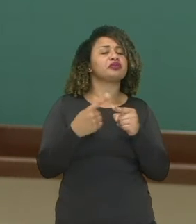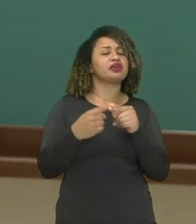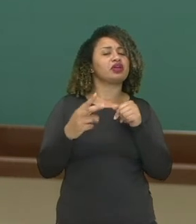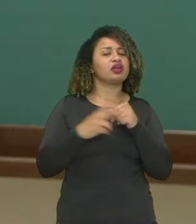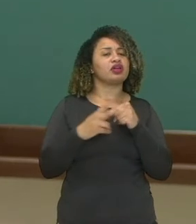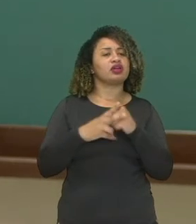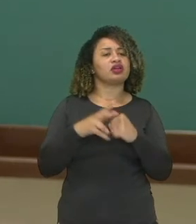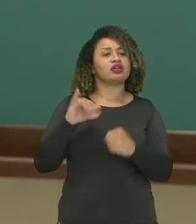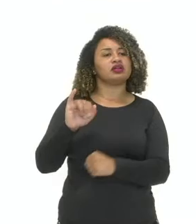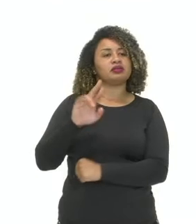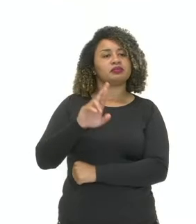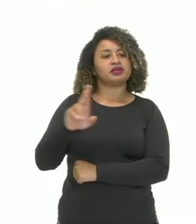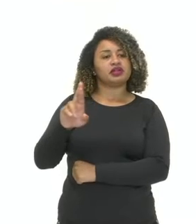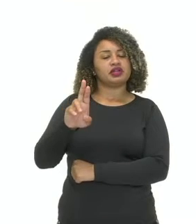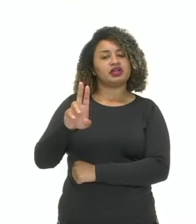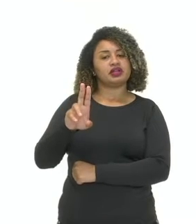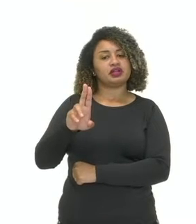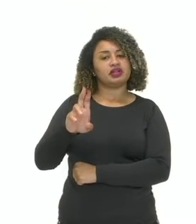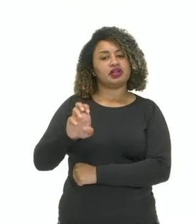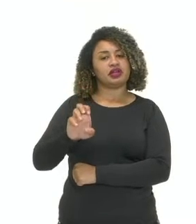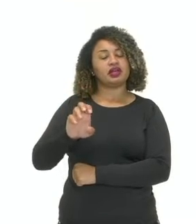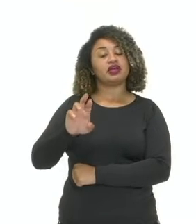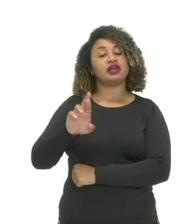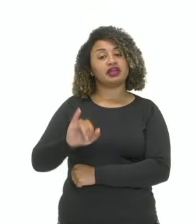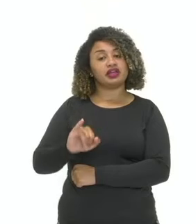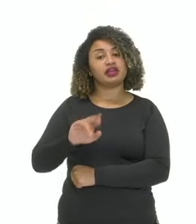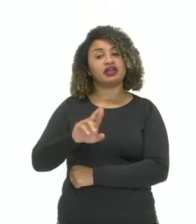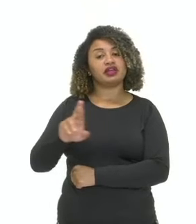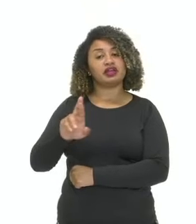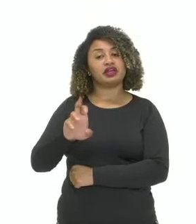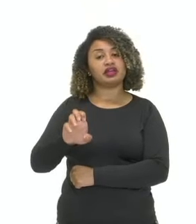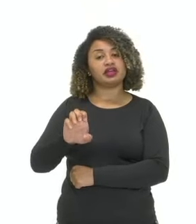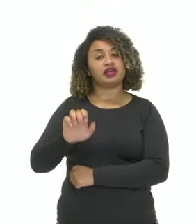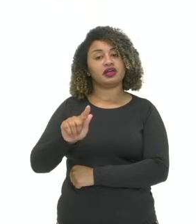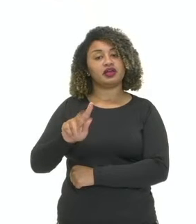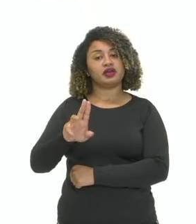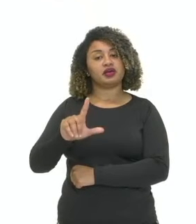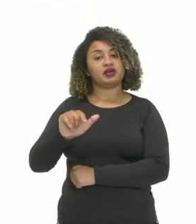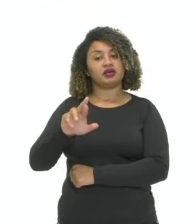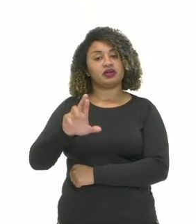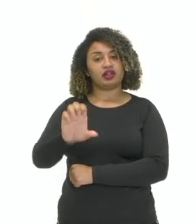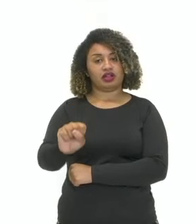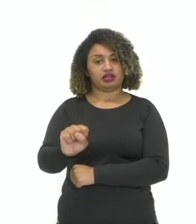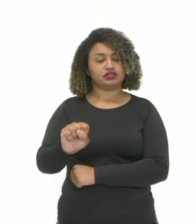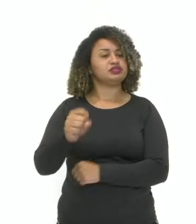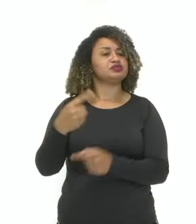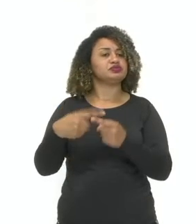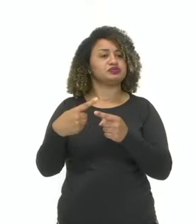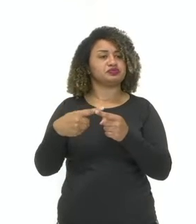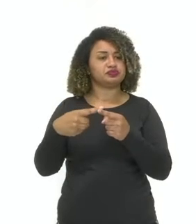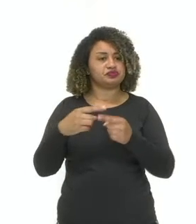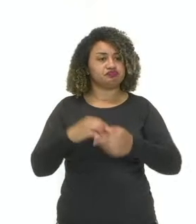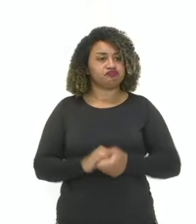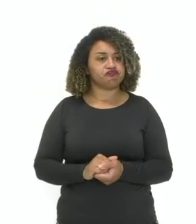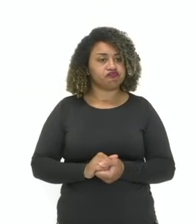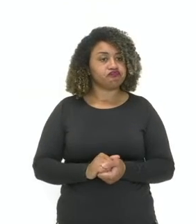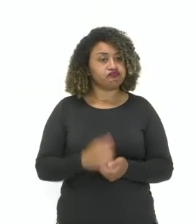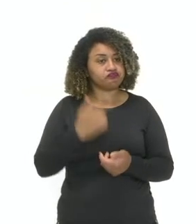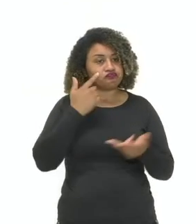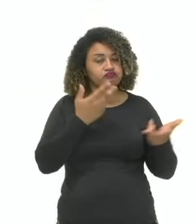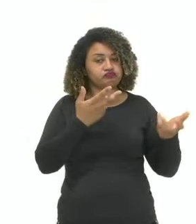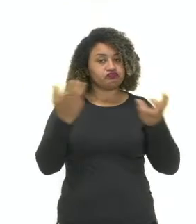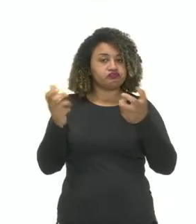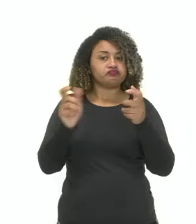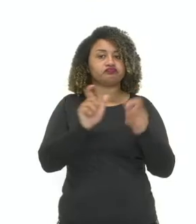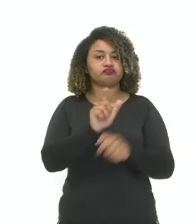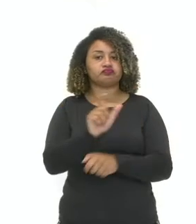regulares. Vamos ver aqui, gente. Vamos estudar esses verbos aqui, ó. Ligar, sacar e dedicar. Por que